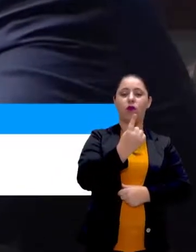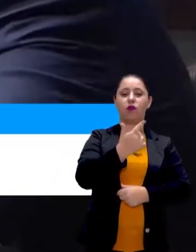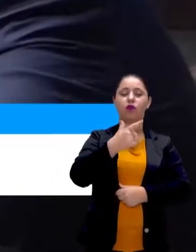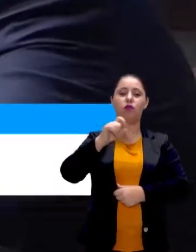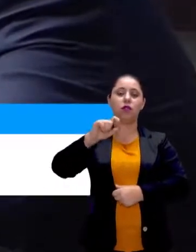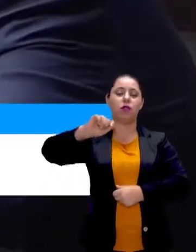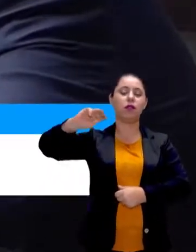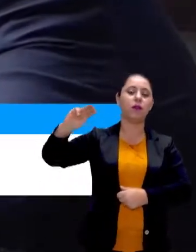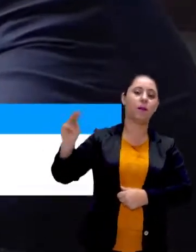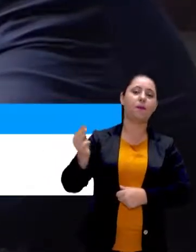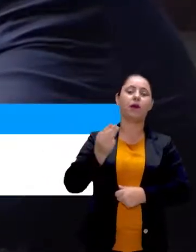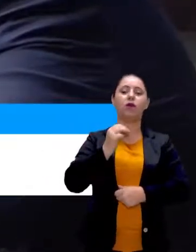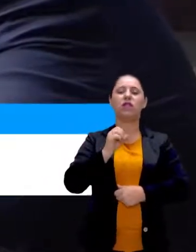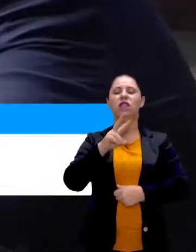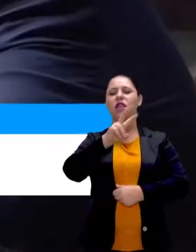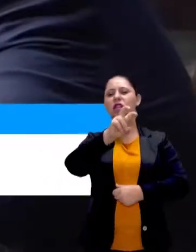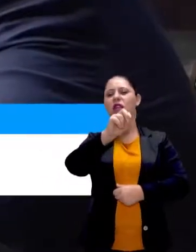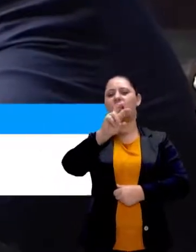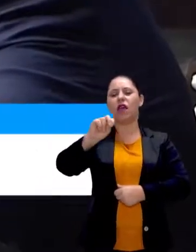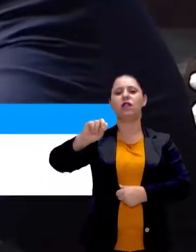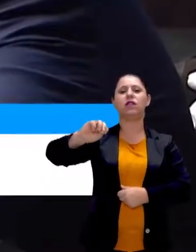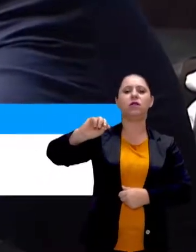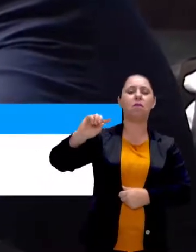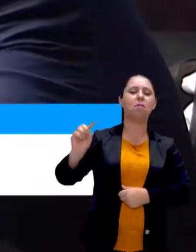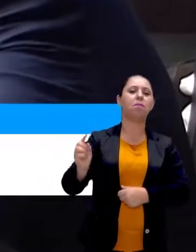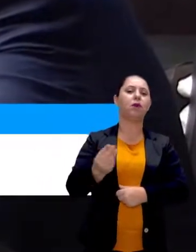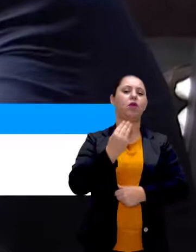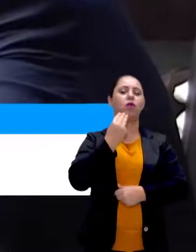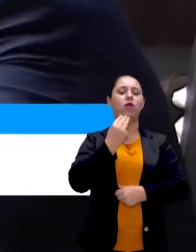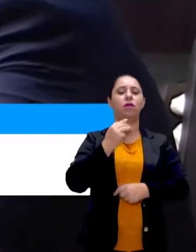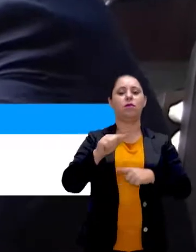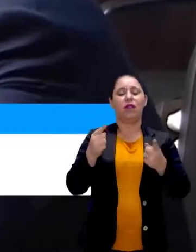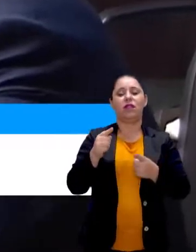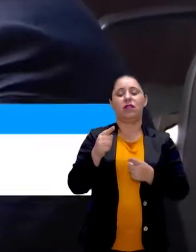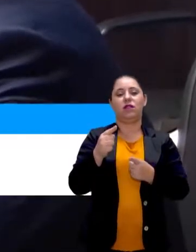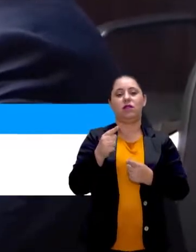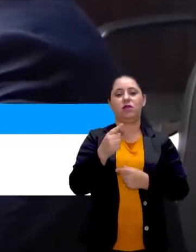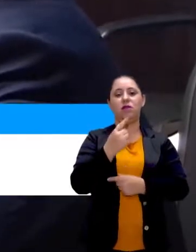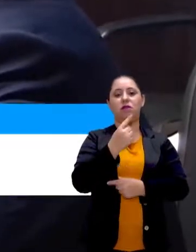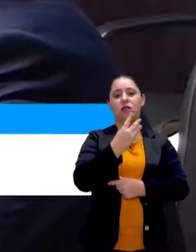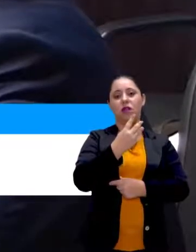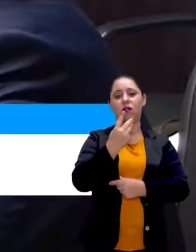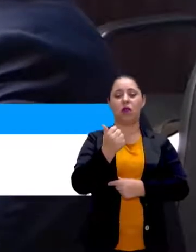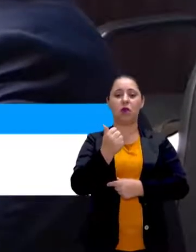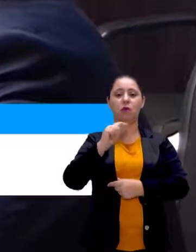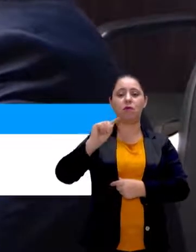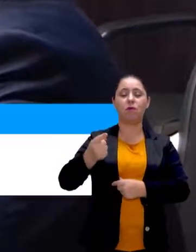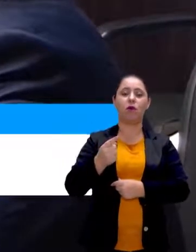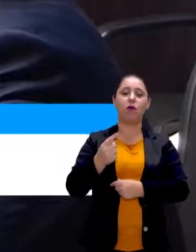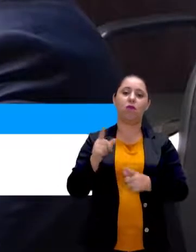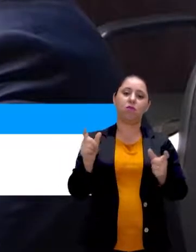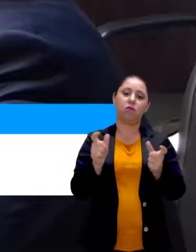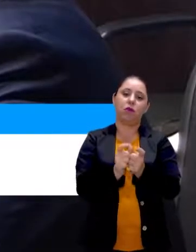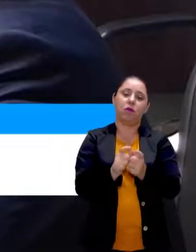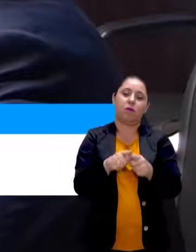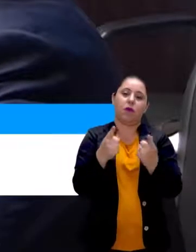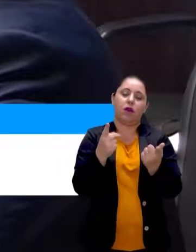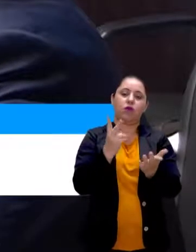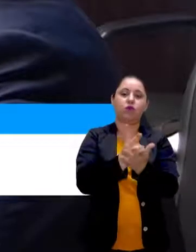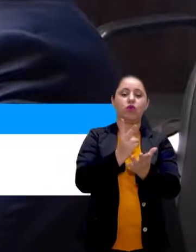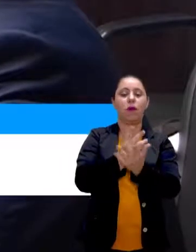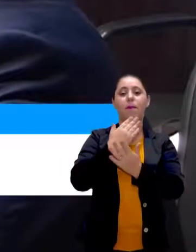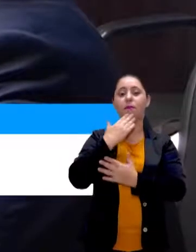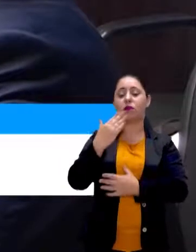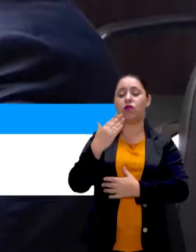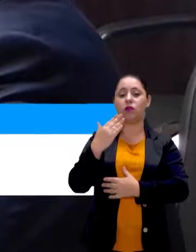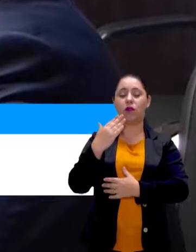200 mil doses, se não der 500 mil doses, mas 31 mil doses é muito pouco, deputado Coronel. Mas nós vamos aqui com o